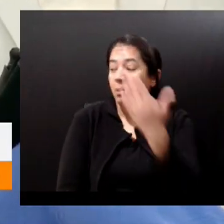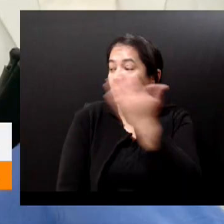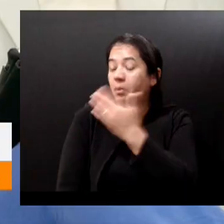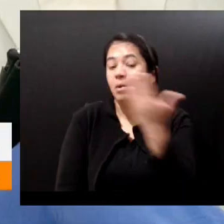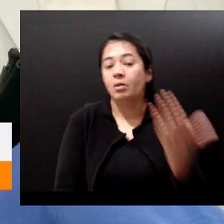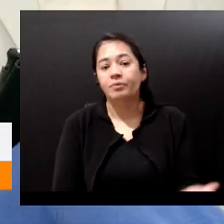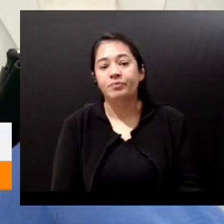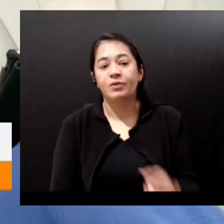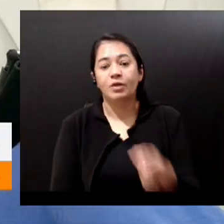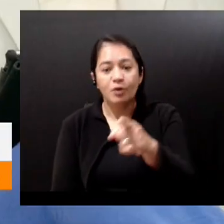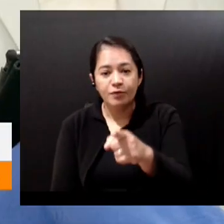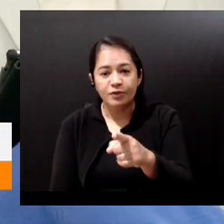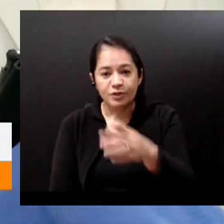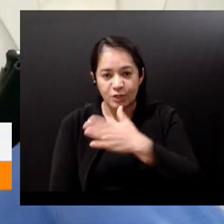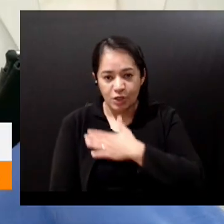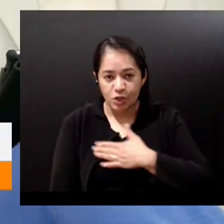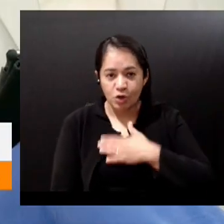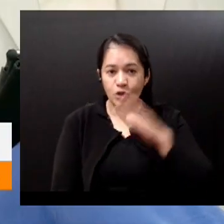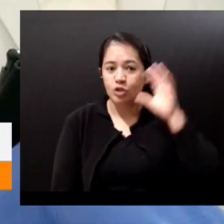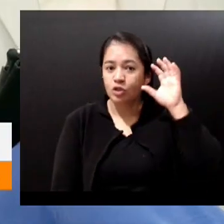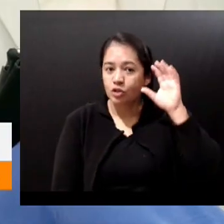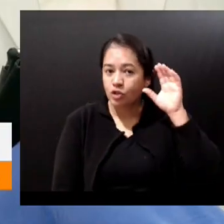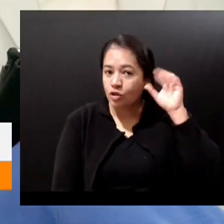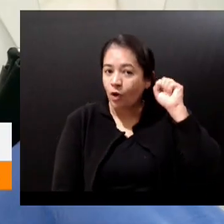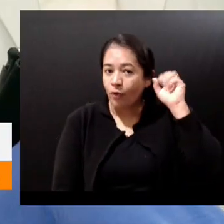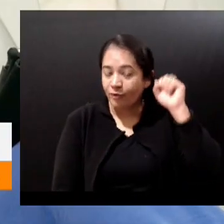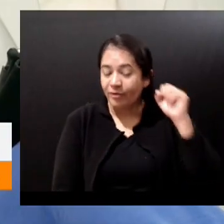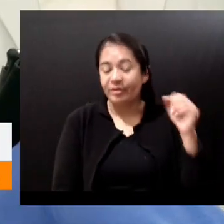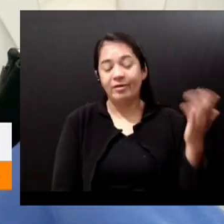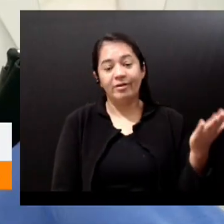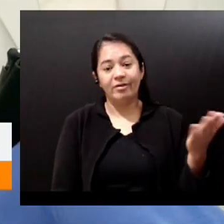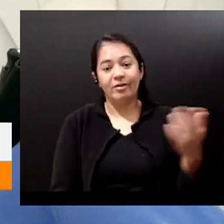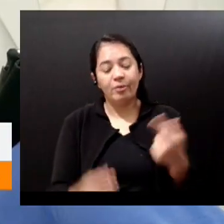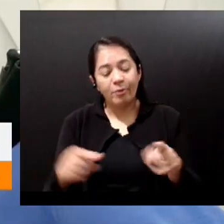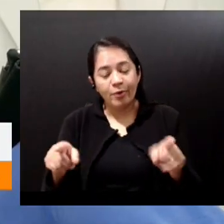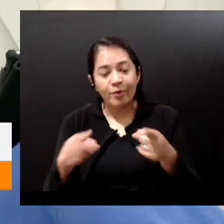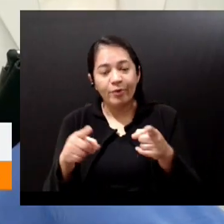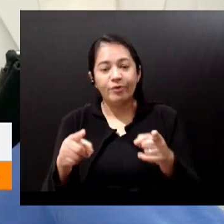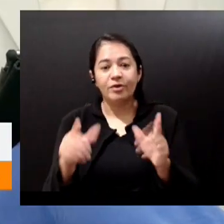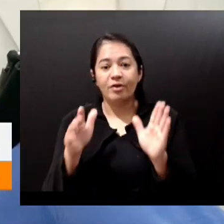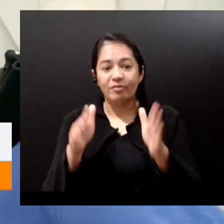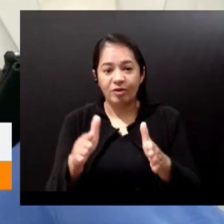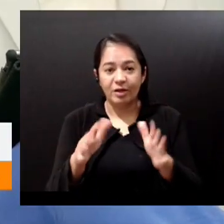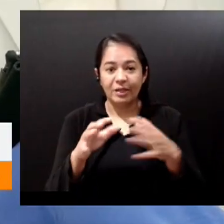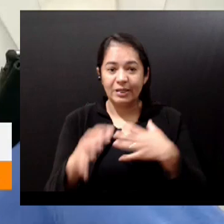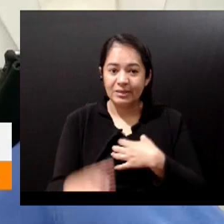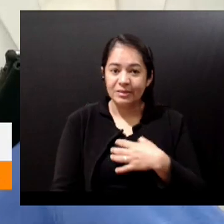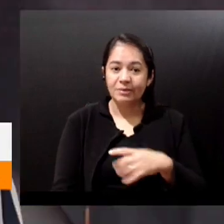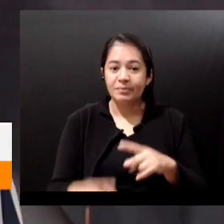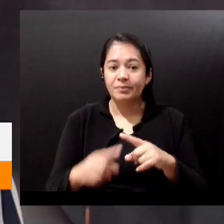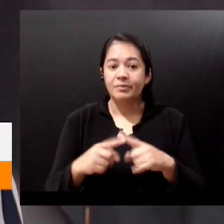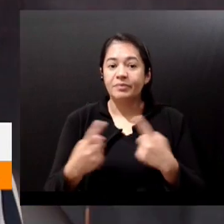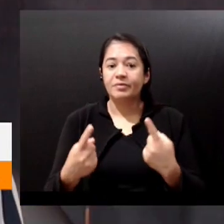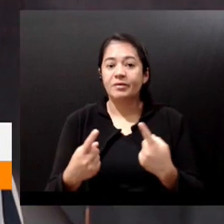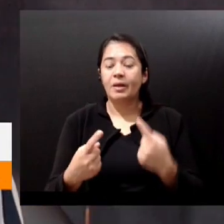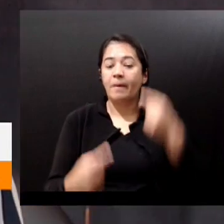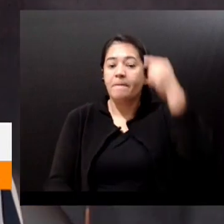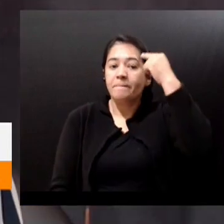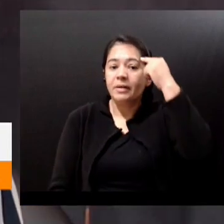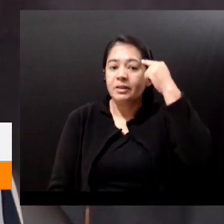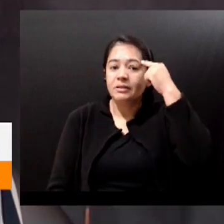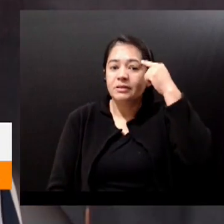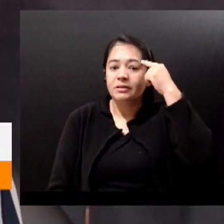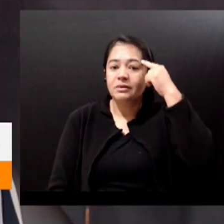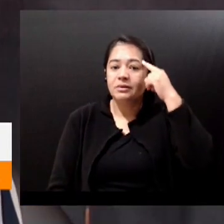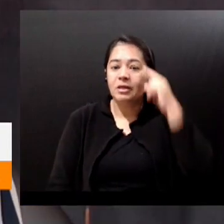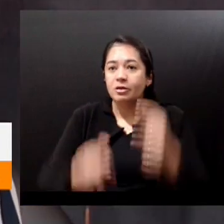ouvir música, que se sente confortável, que se concentra melhor dessa forma, né, pensar no volume, né, não